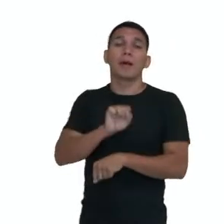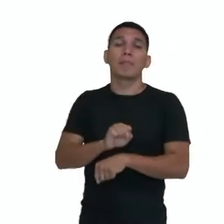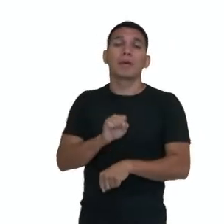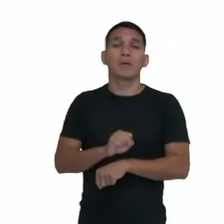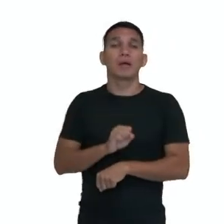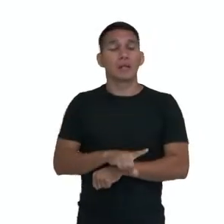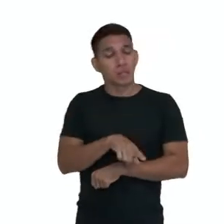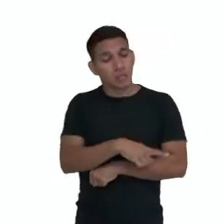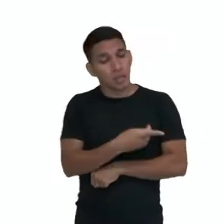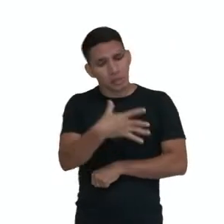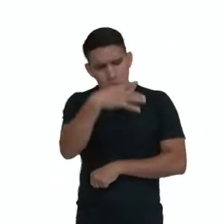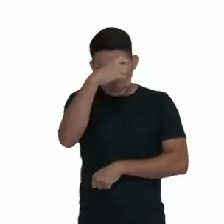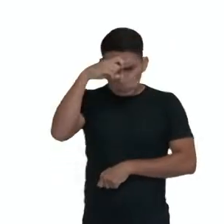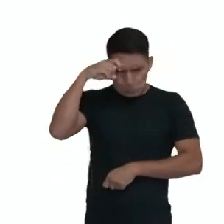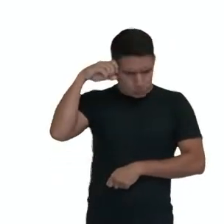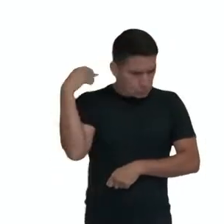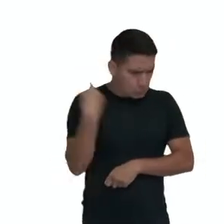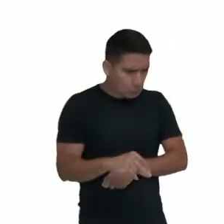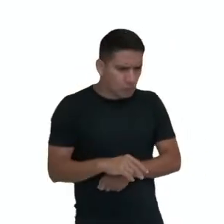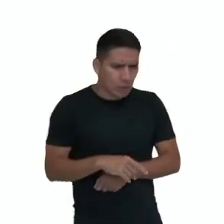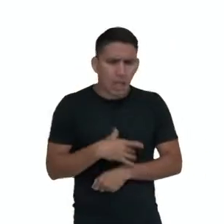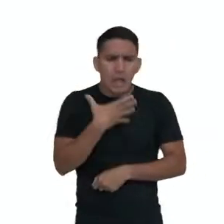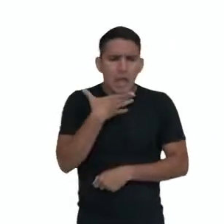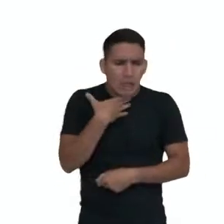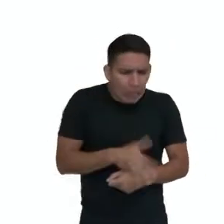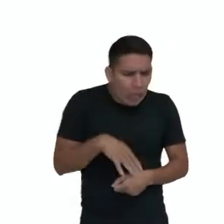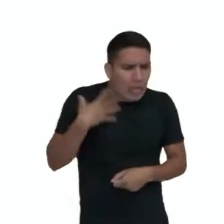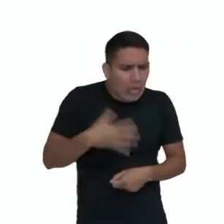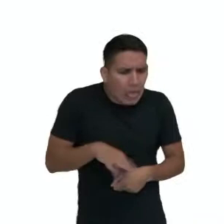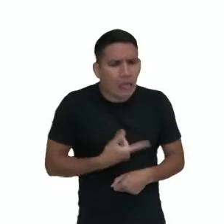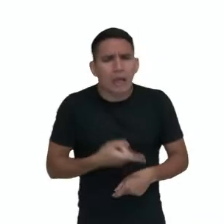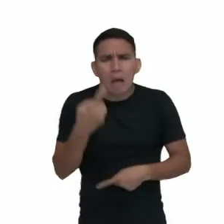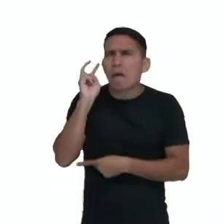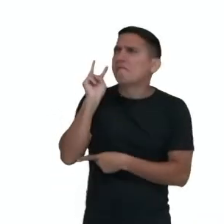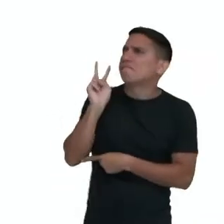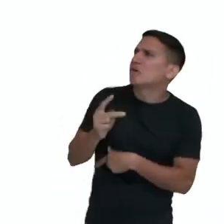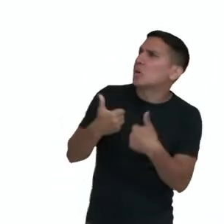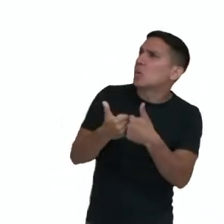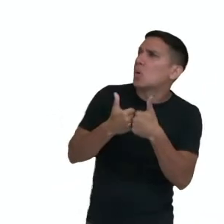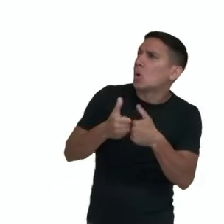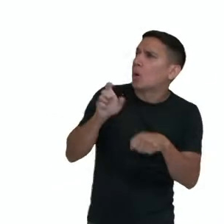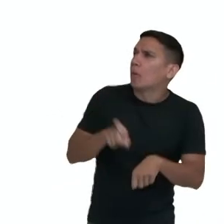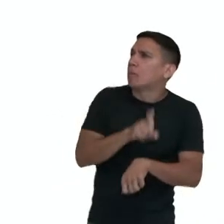ficou ali, suando, de boca aberta, vendo o ônibus se afastar.